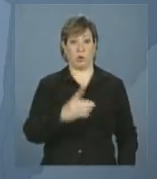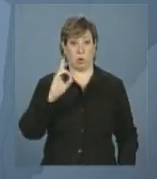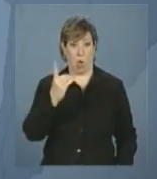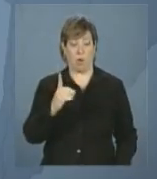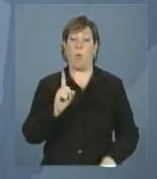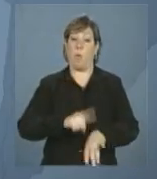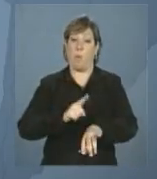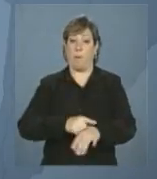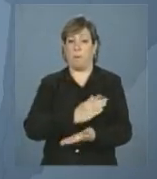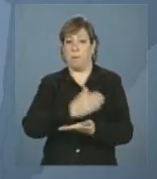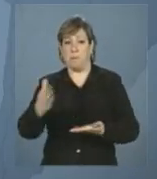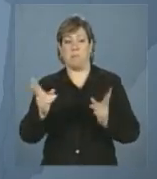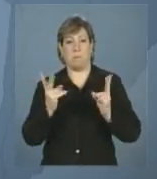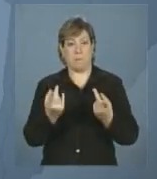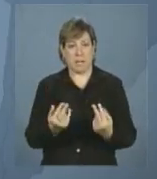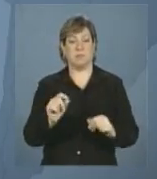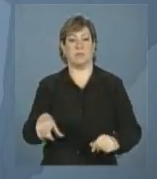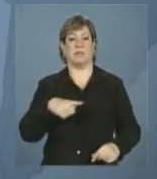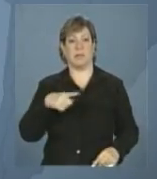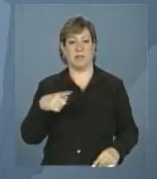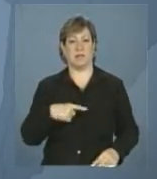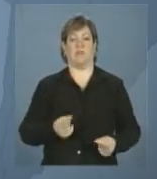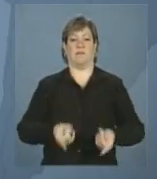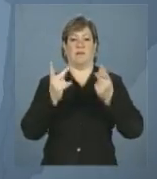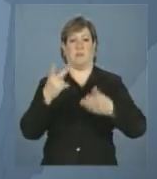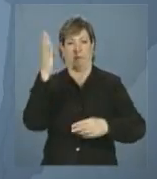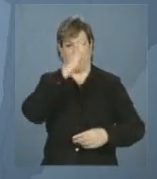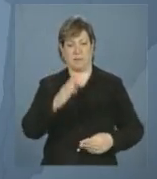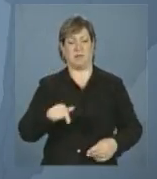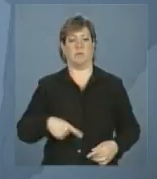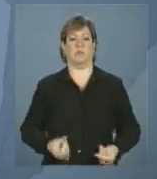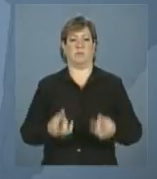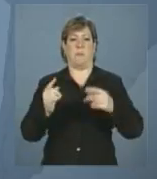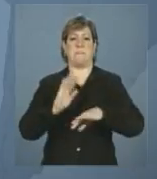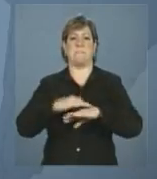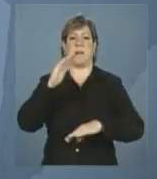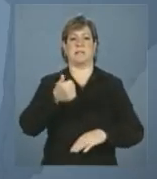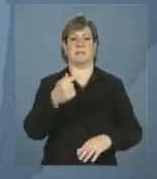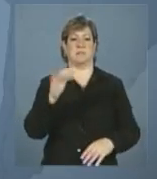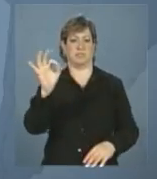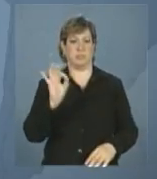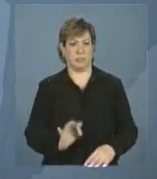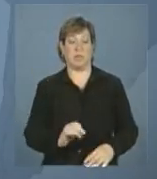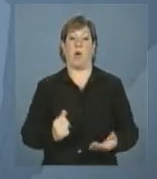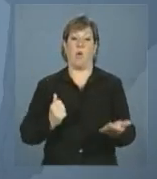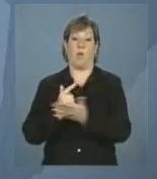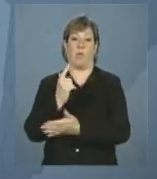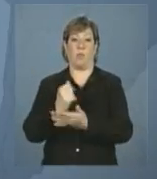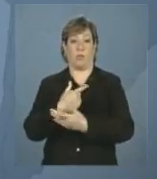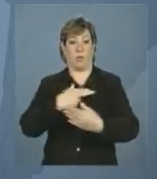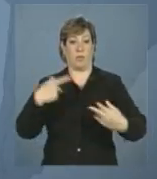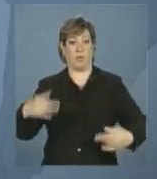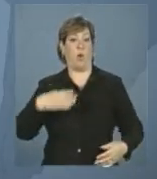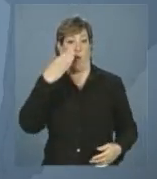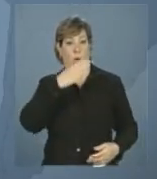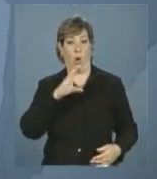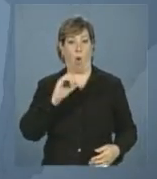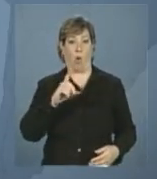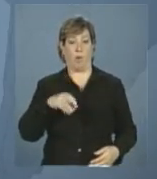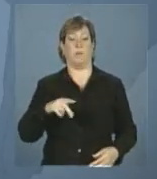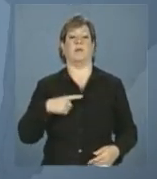mesmo período, as exportações brasileiras cresceram mais de 17% e as importações colombianas cerca